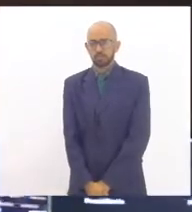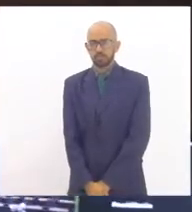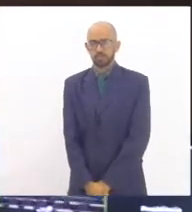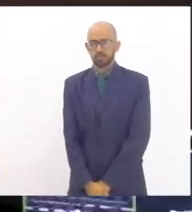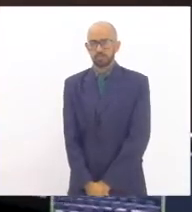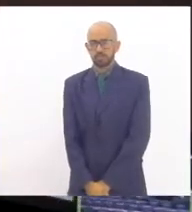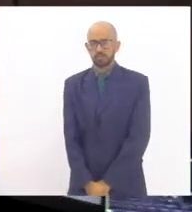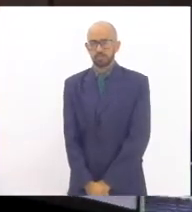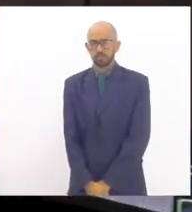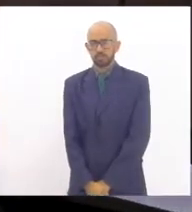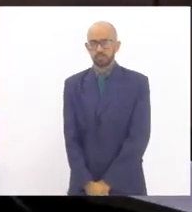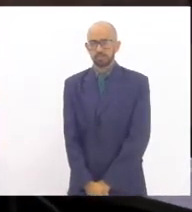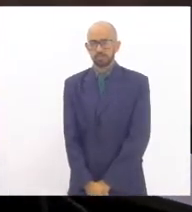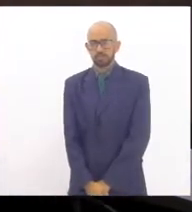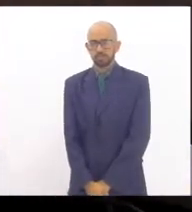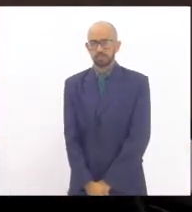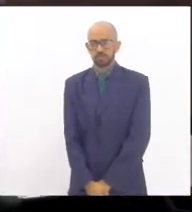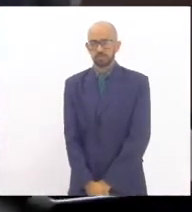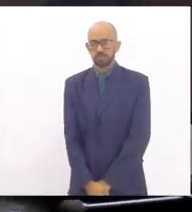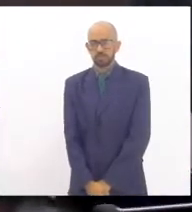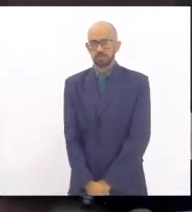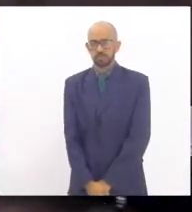E aí